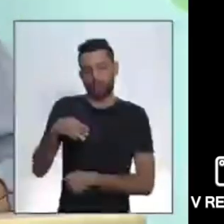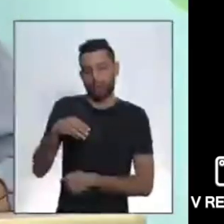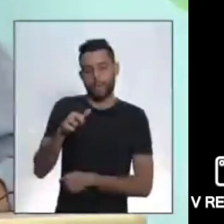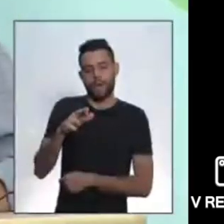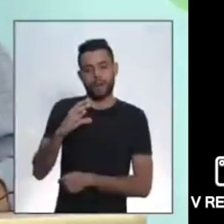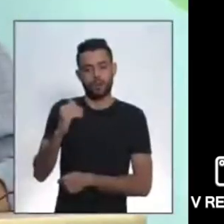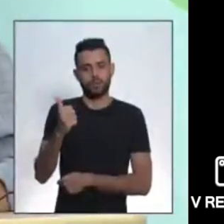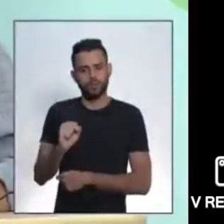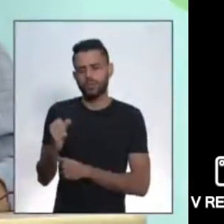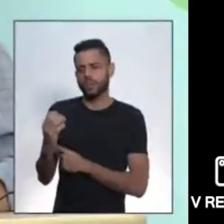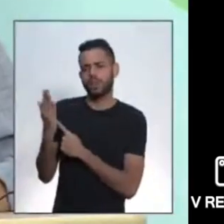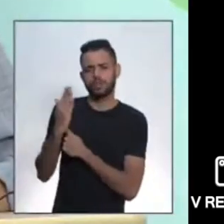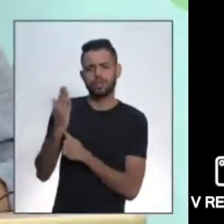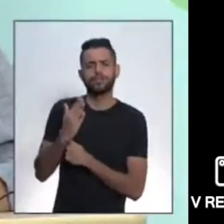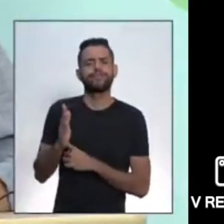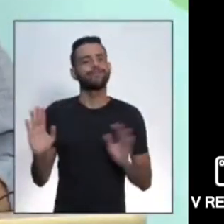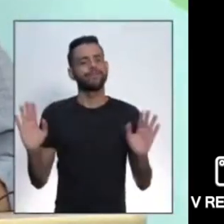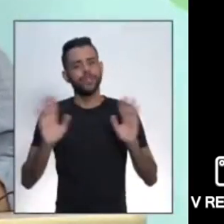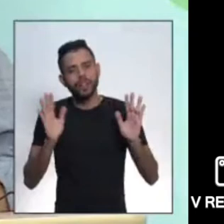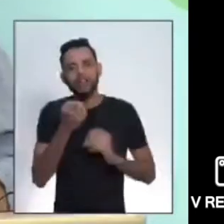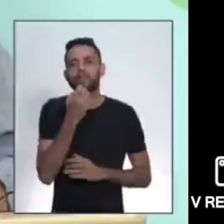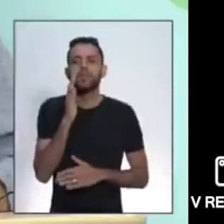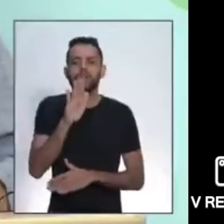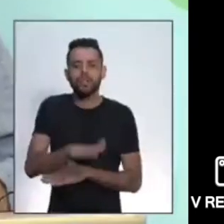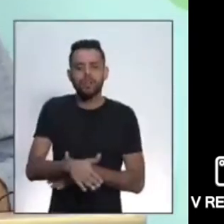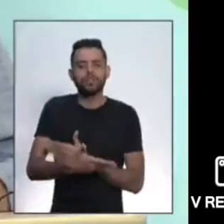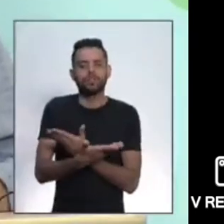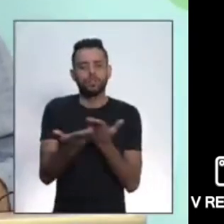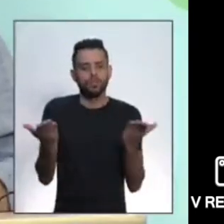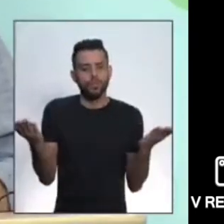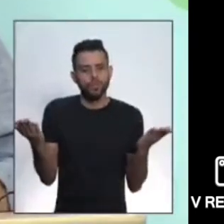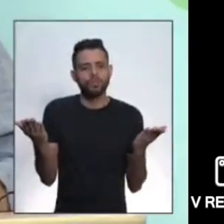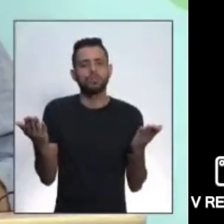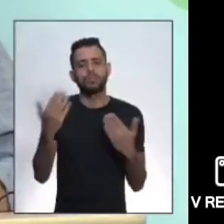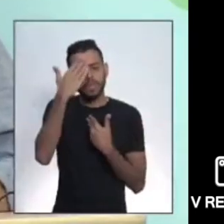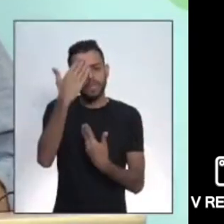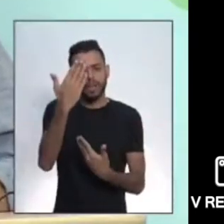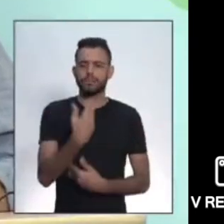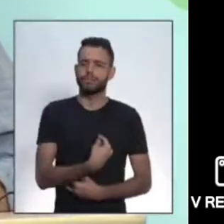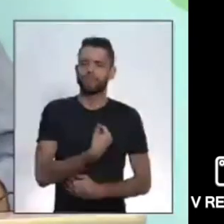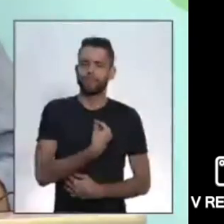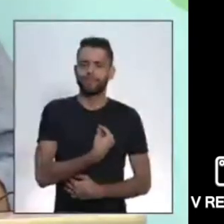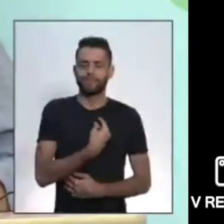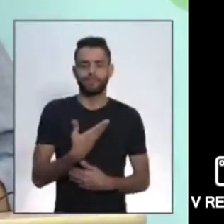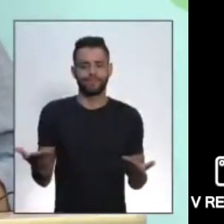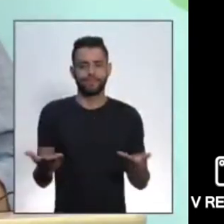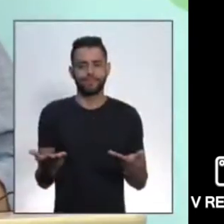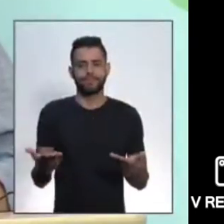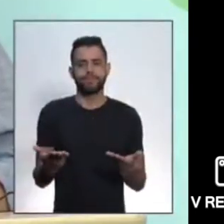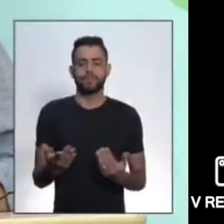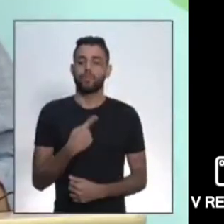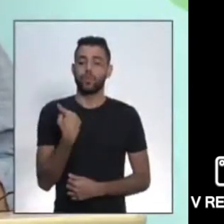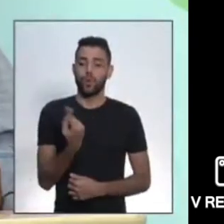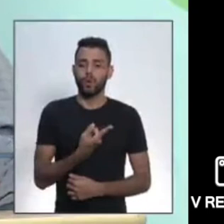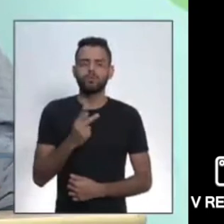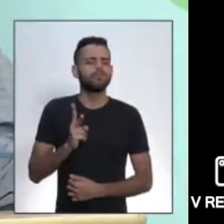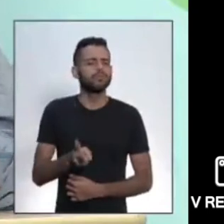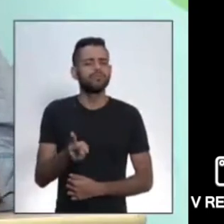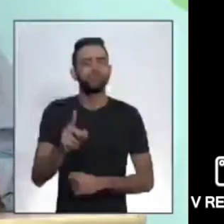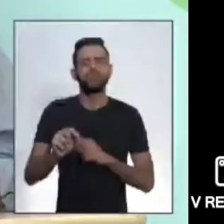boa tarde a todos. Obrigado aí pela presença, professor. Nós vamos dar uma sequência, né? Vamos